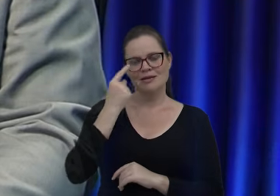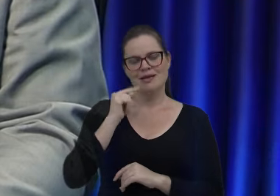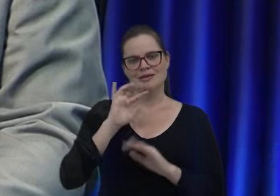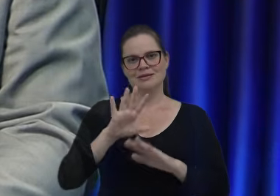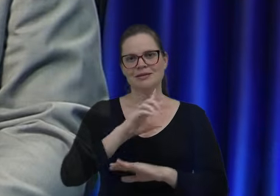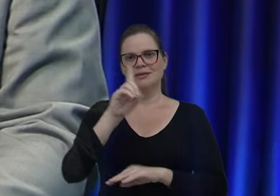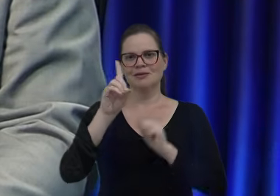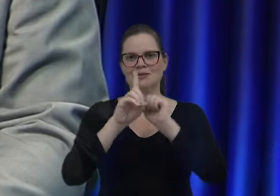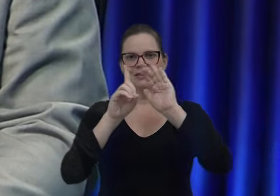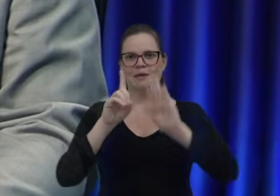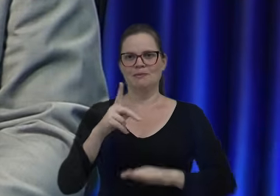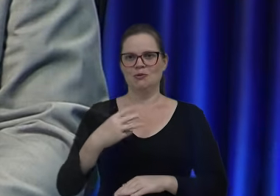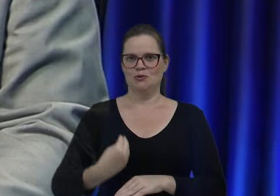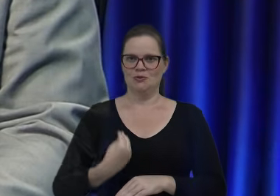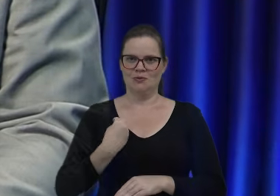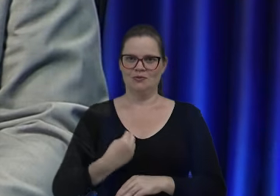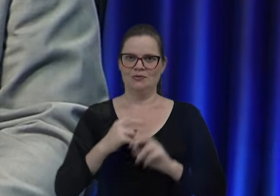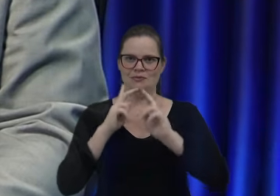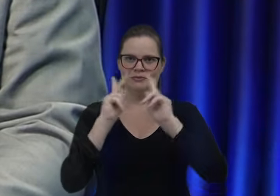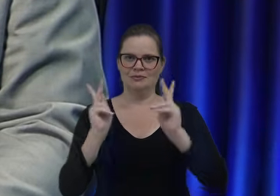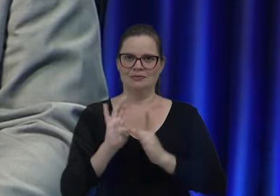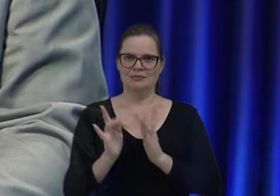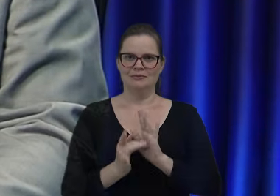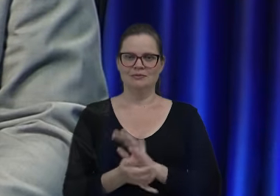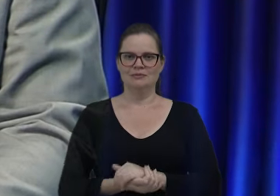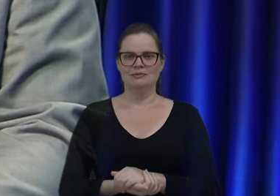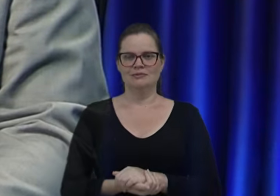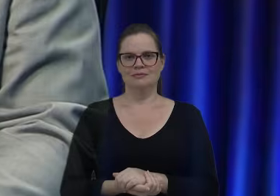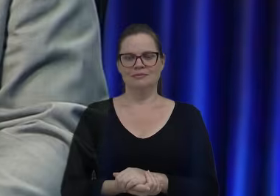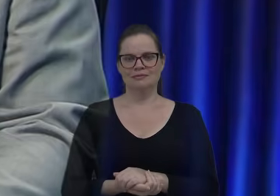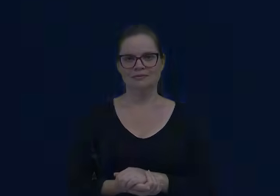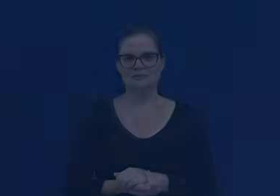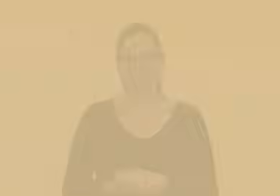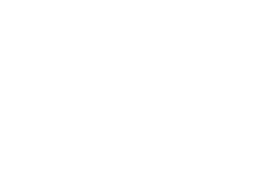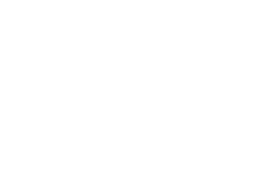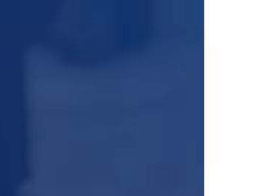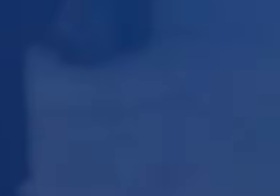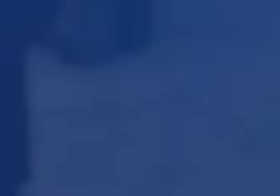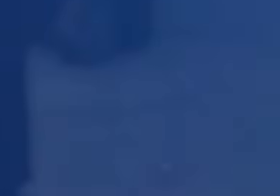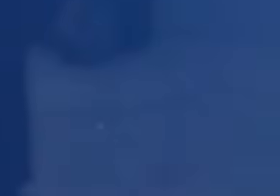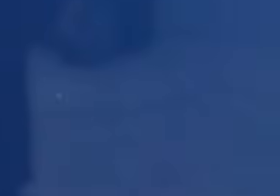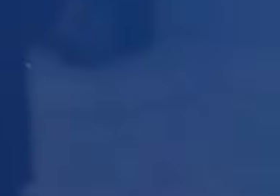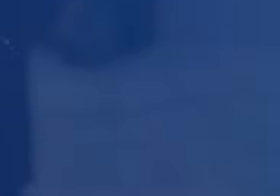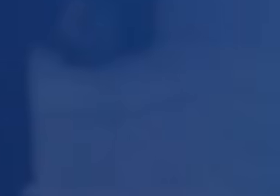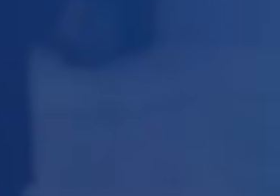Deus abençoe a sua vida. A paz do Senhor Jesus. A paz do Senhor.